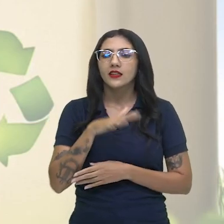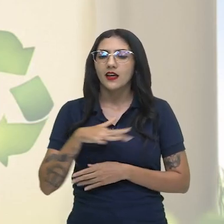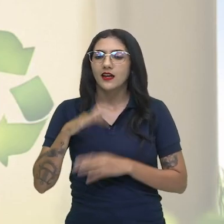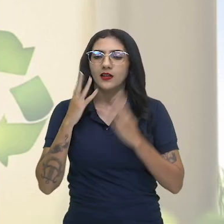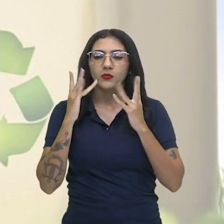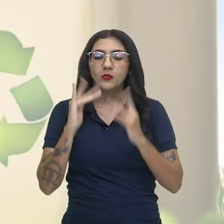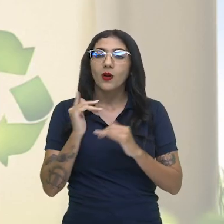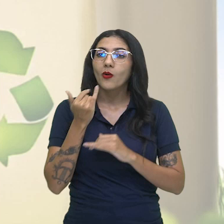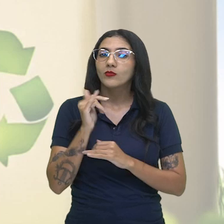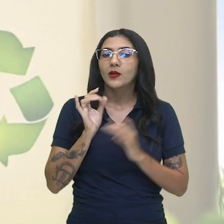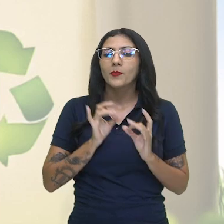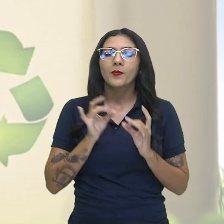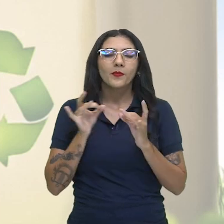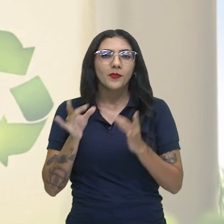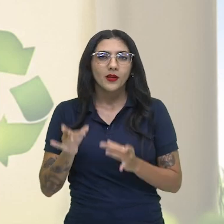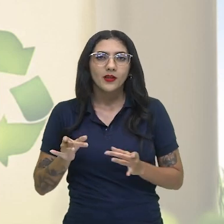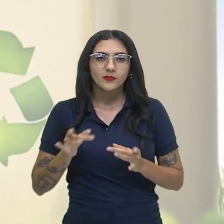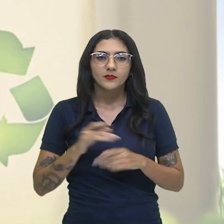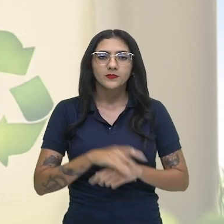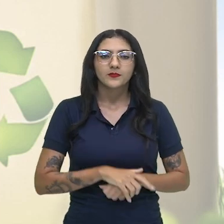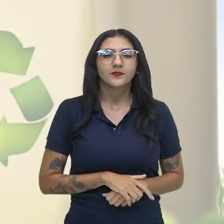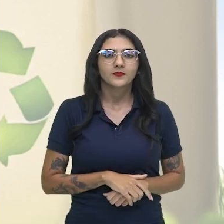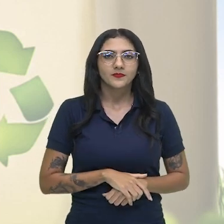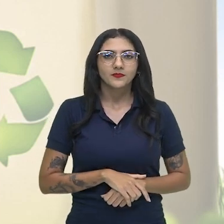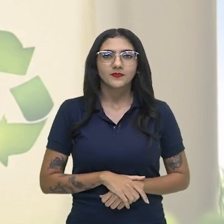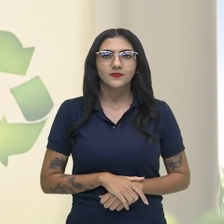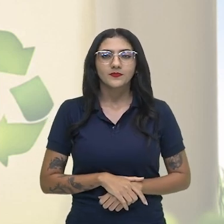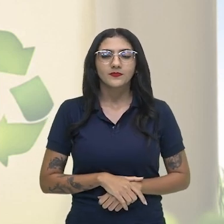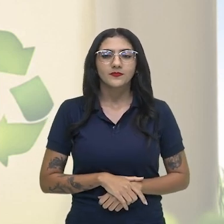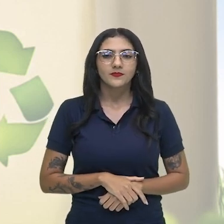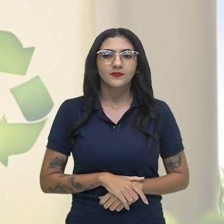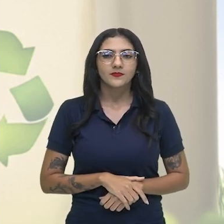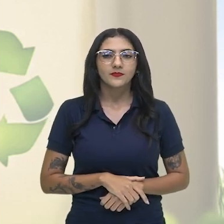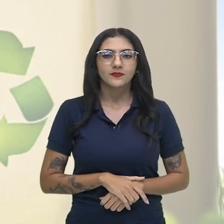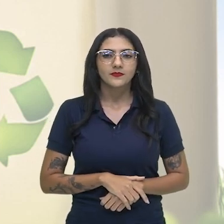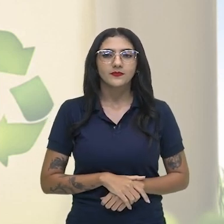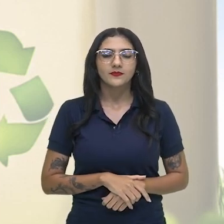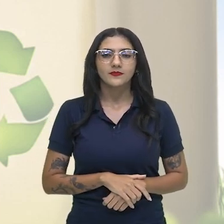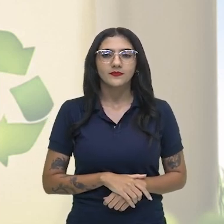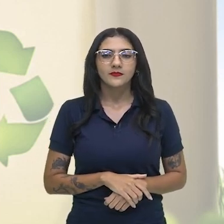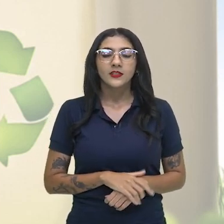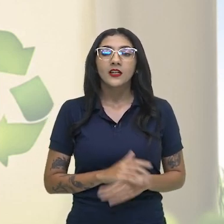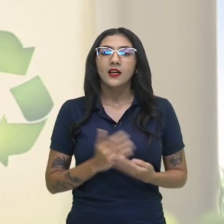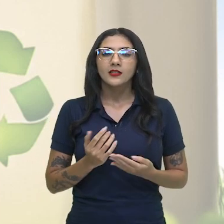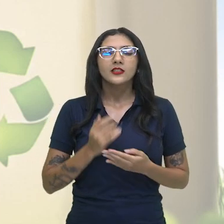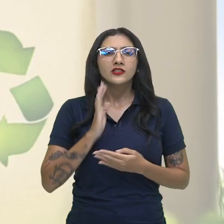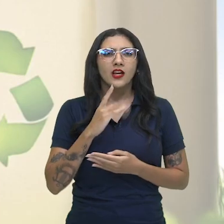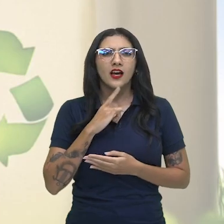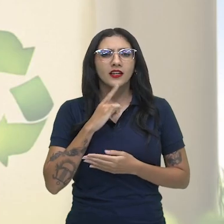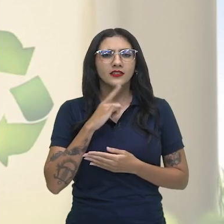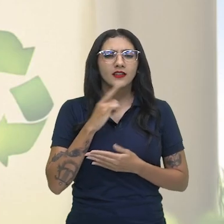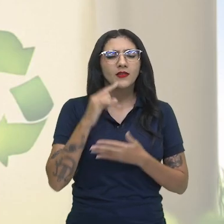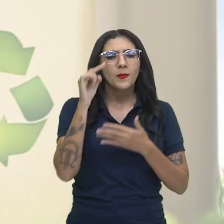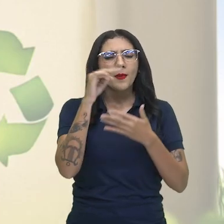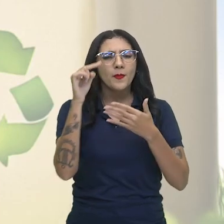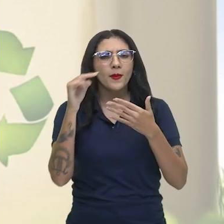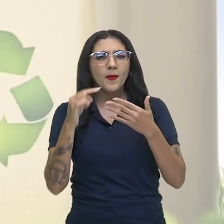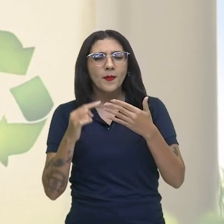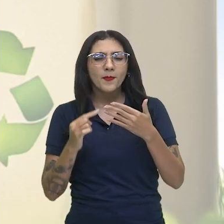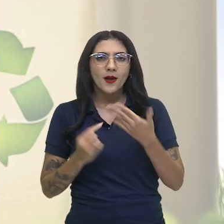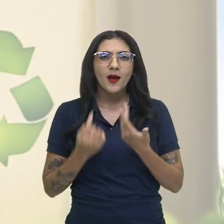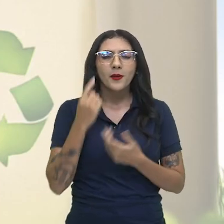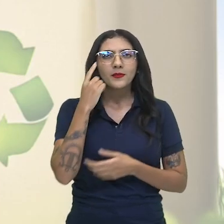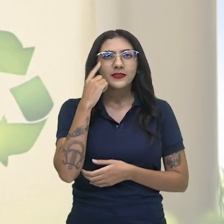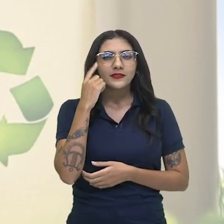ambiente e uma diminuição de custos. Então, depois de passar por tudo isso, né, se